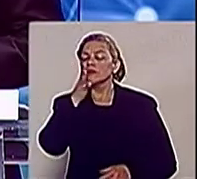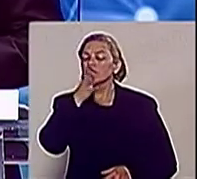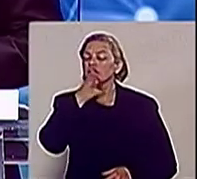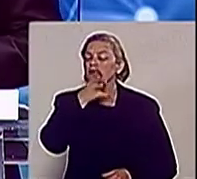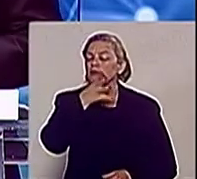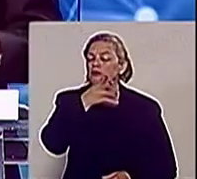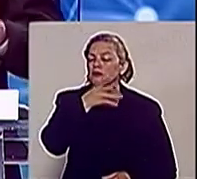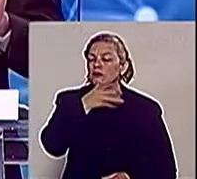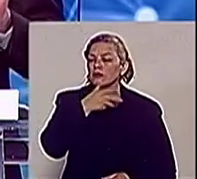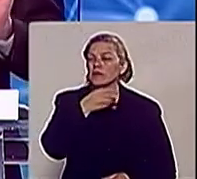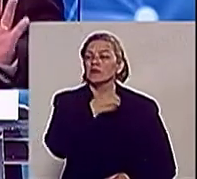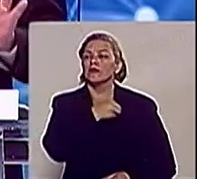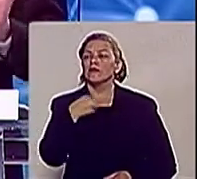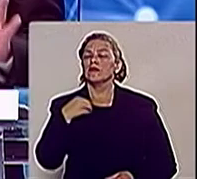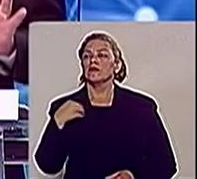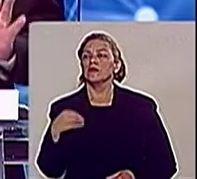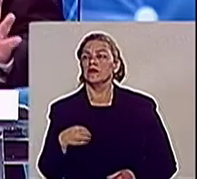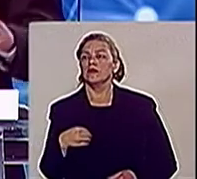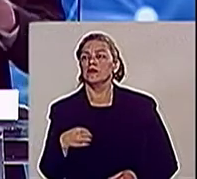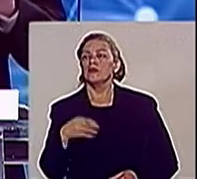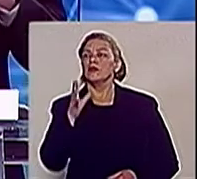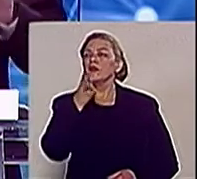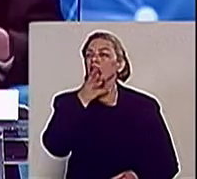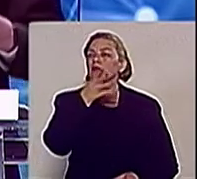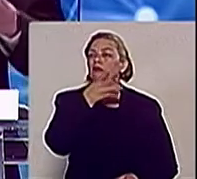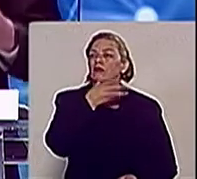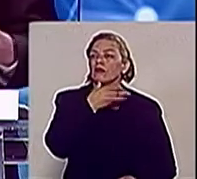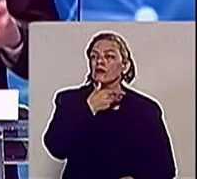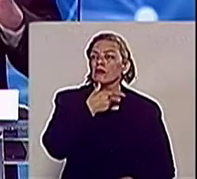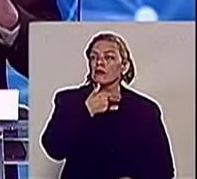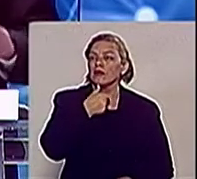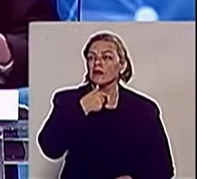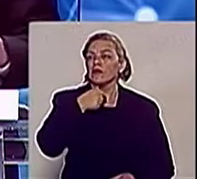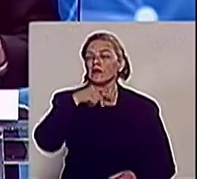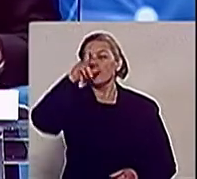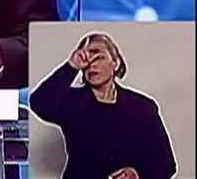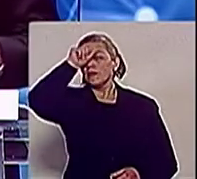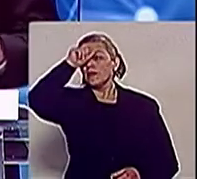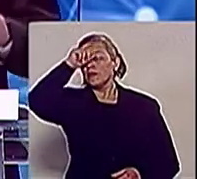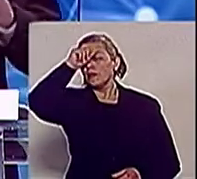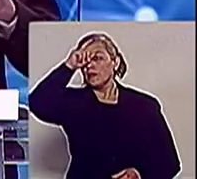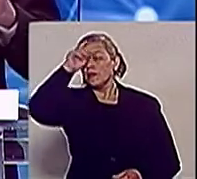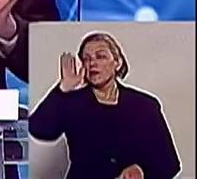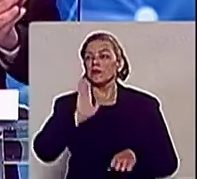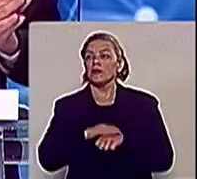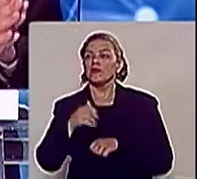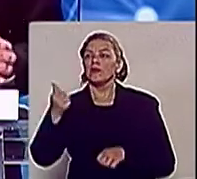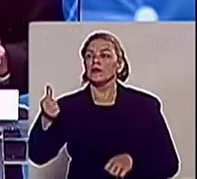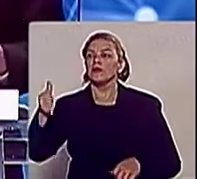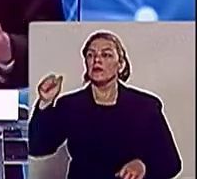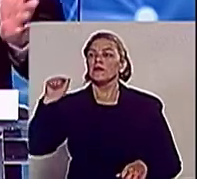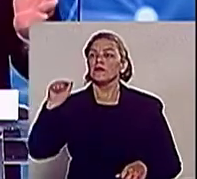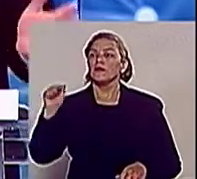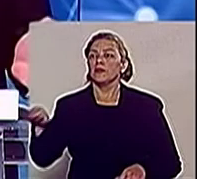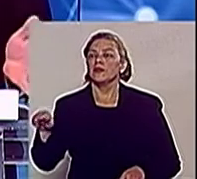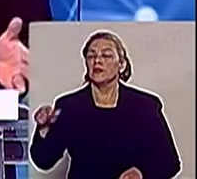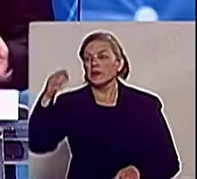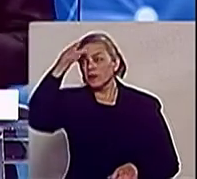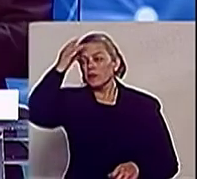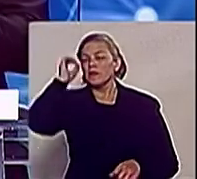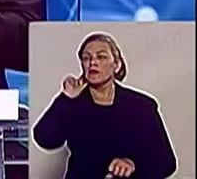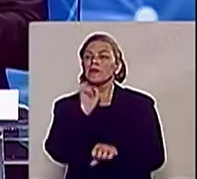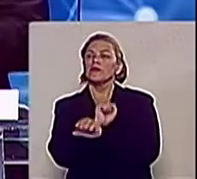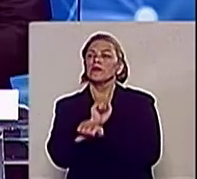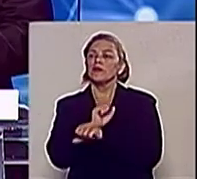especialista. São mais de 6 mil pessoas esperando e aguardando cirurgia. Por quê? Cortou-se o convênio com as entidades,